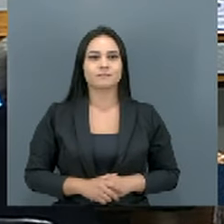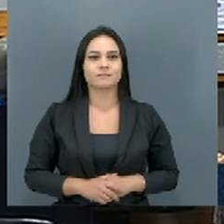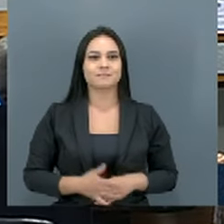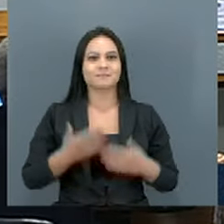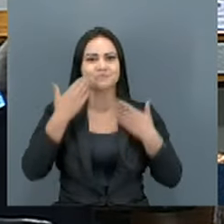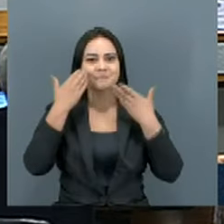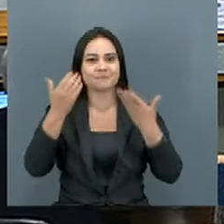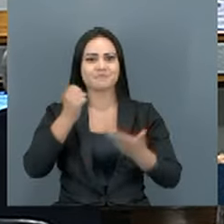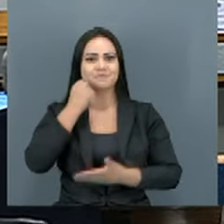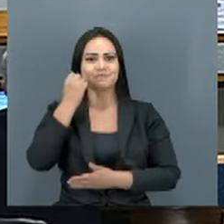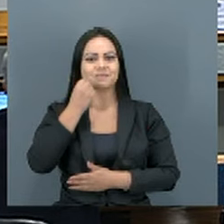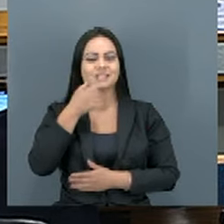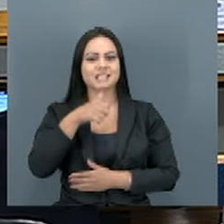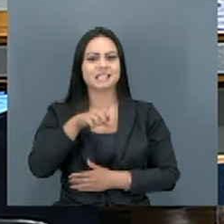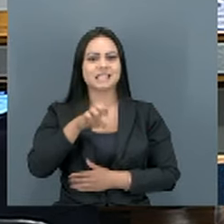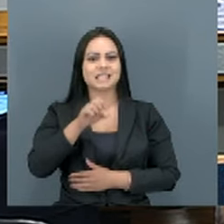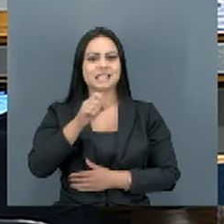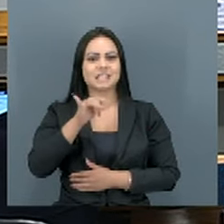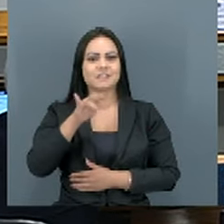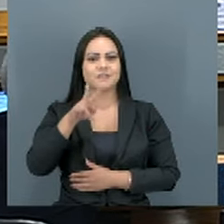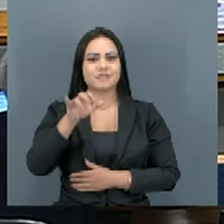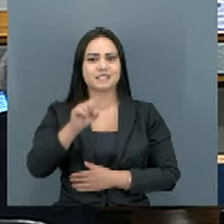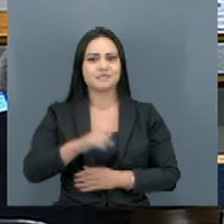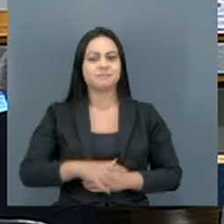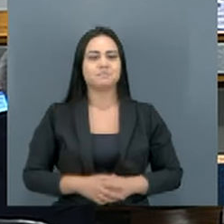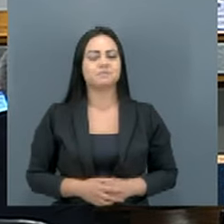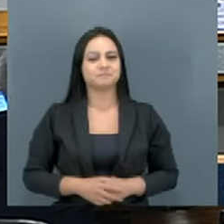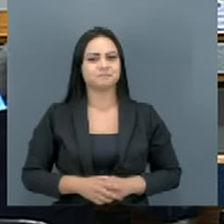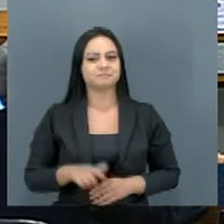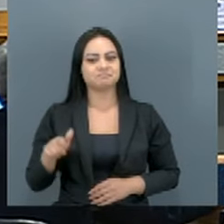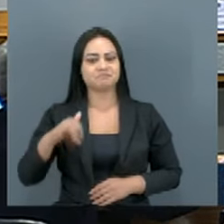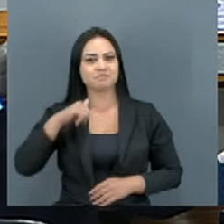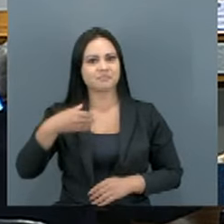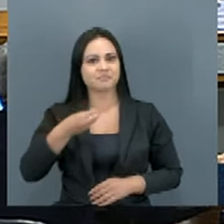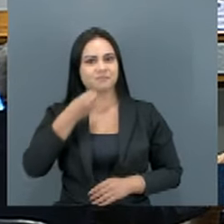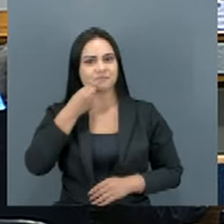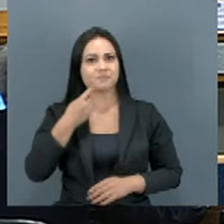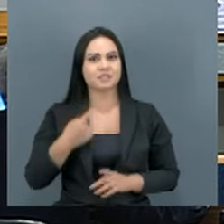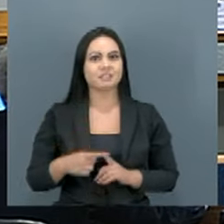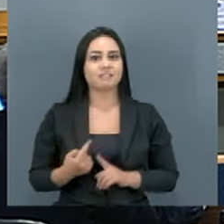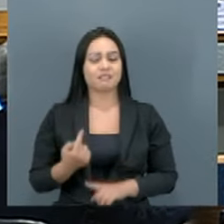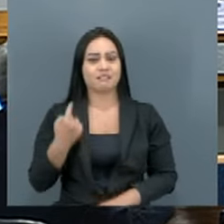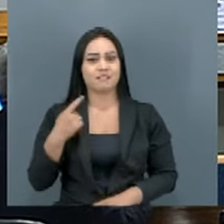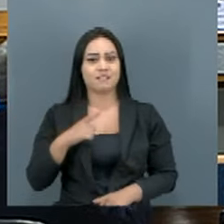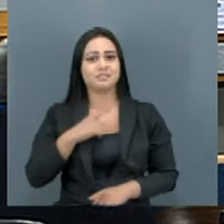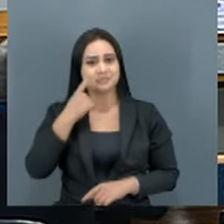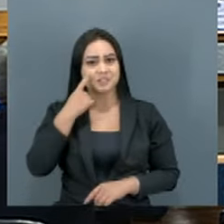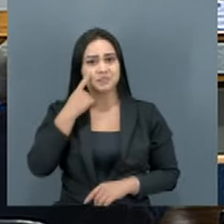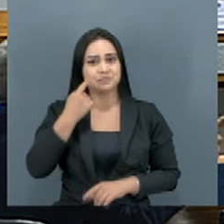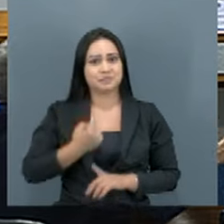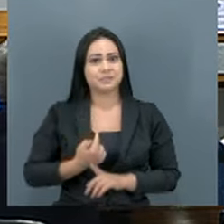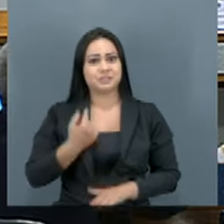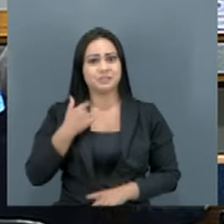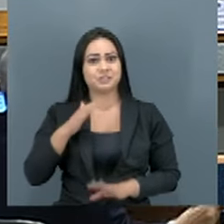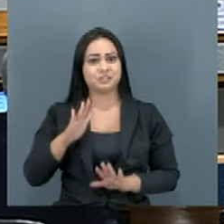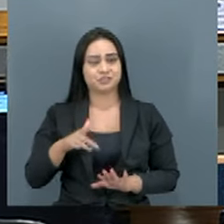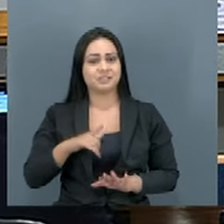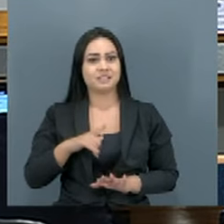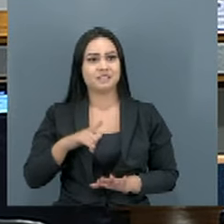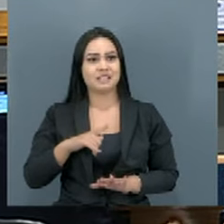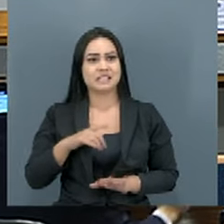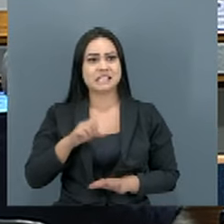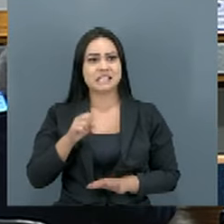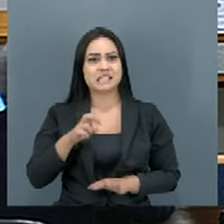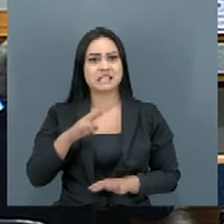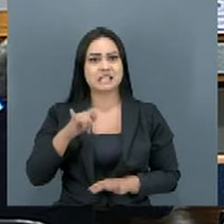Obrigado, senador Stevenson, por essa oportunidade, porque lá no Acre, você viu, né? Lá eu já era patrão do seringueiro